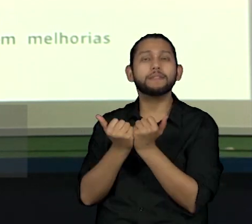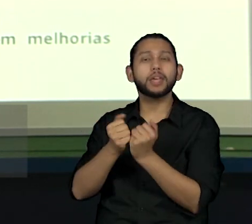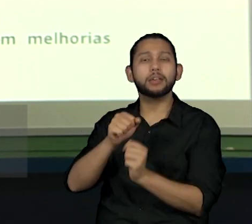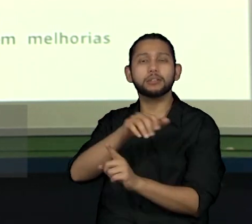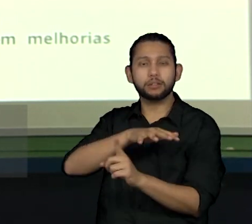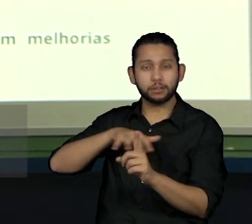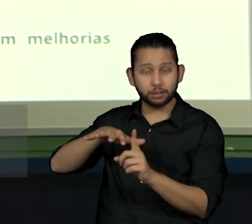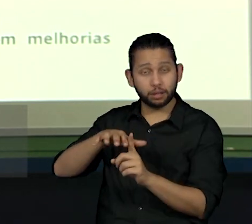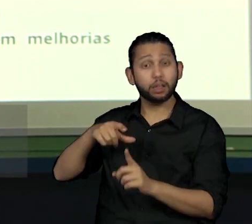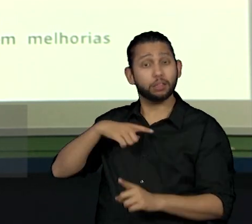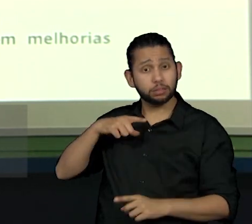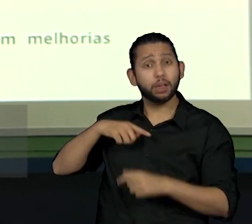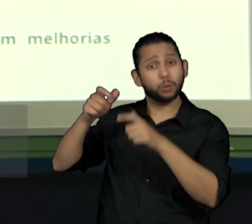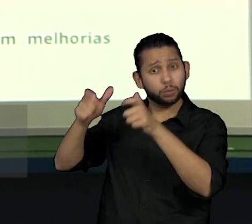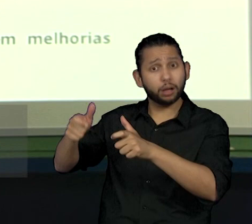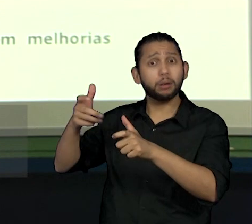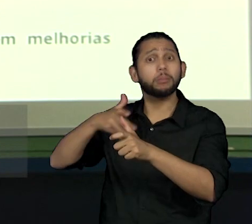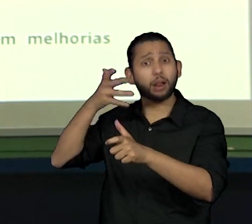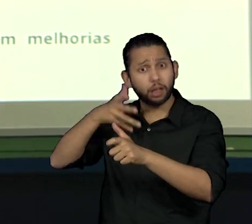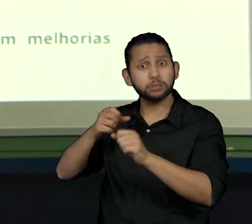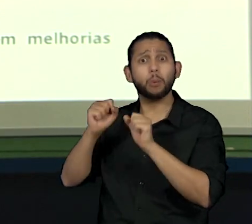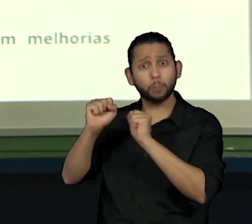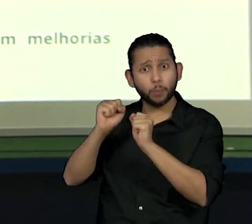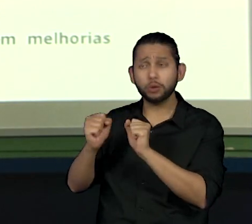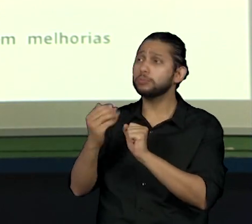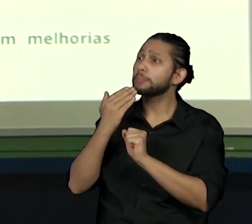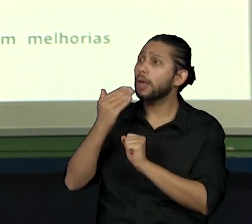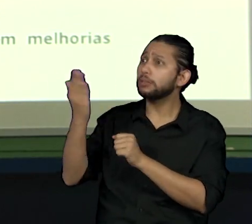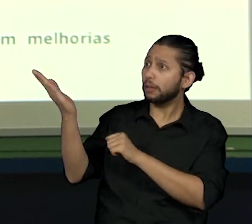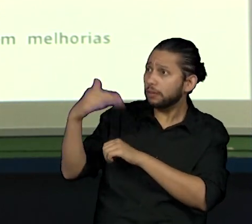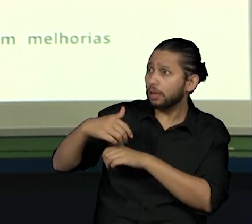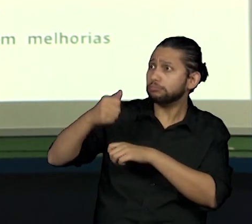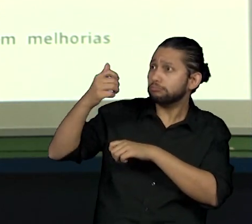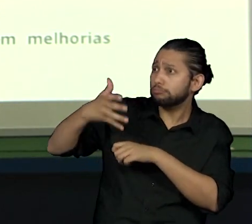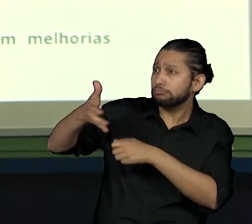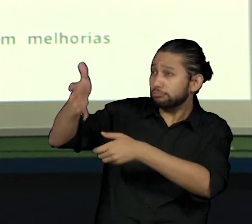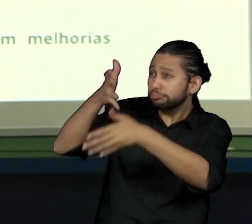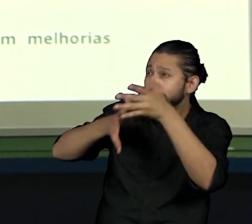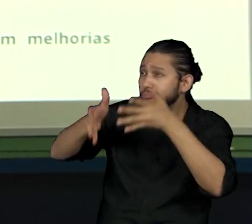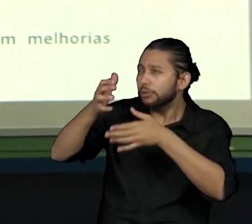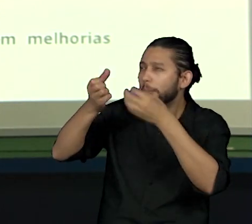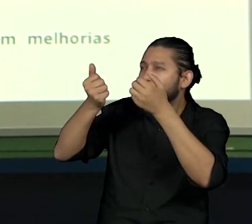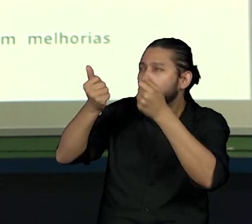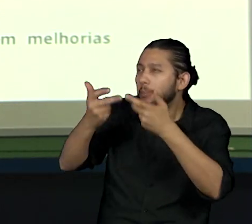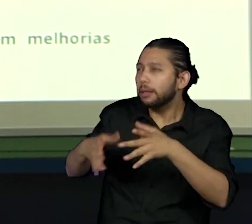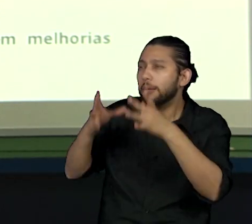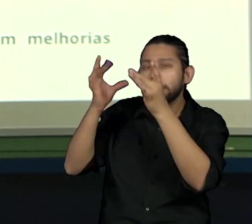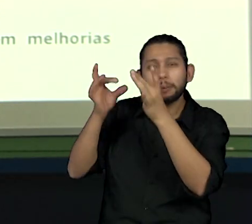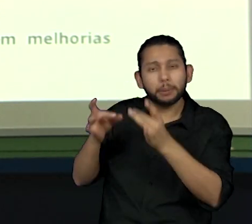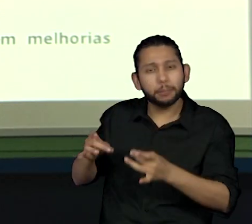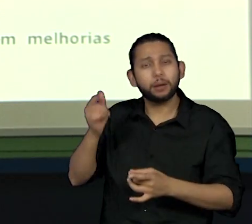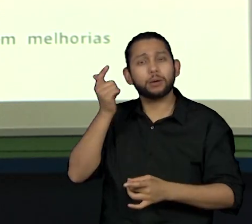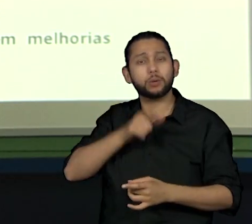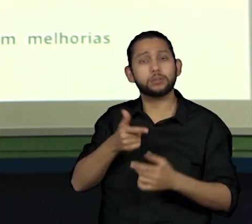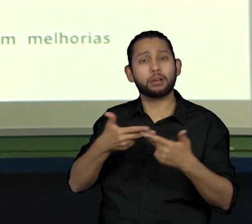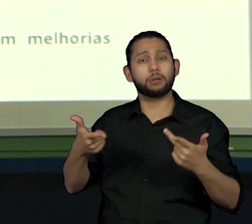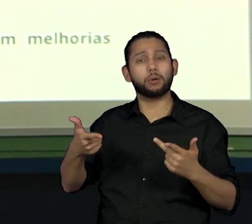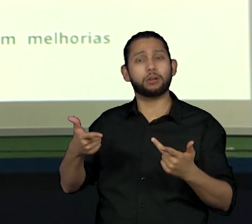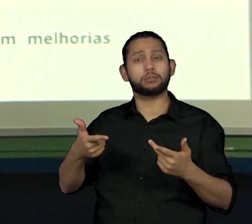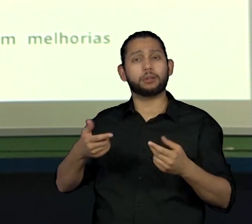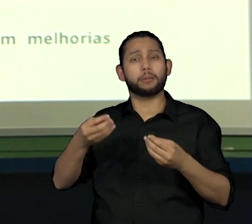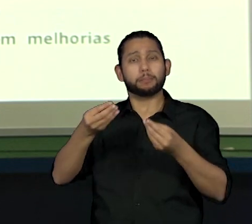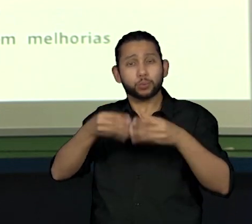dá palestras na sua comunidade para falar sobre os riscos e o que pode ser feito para evitar esses